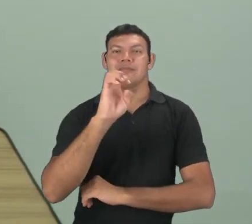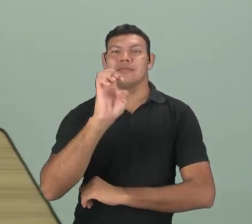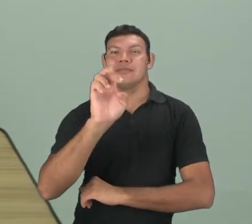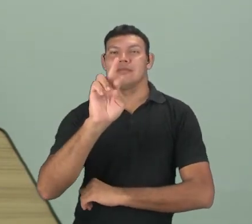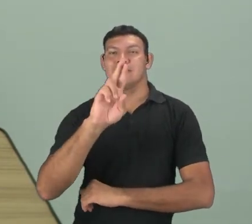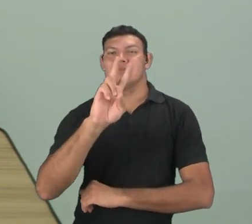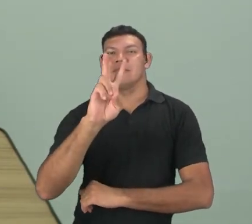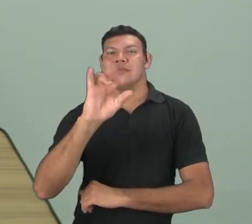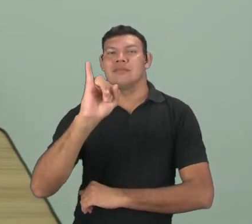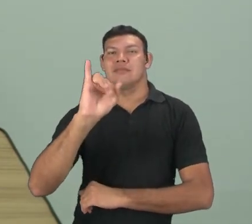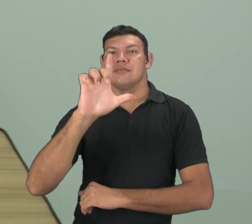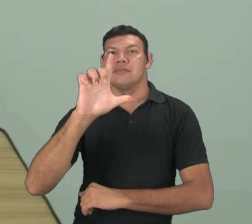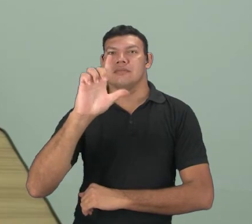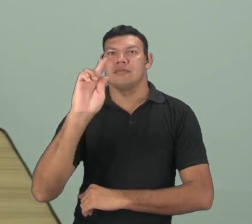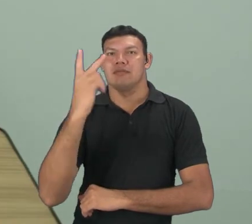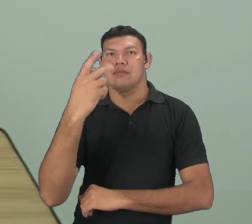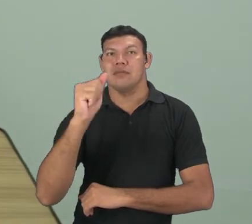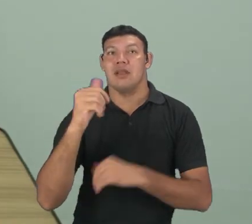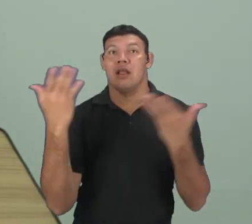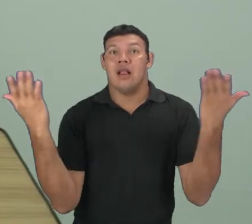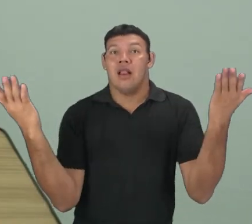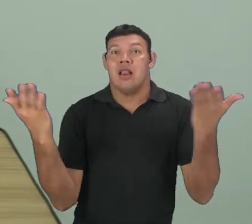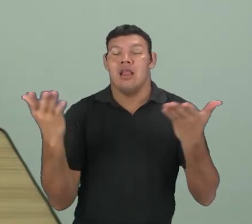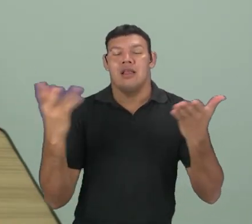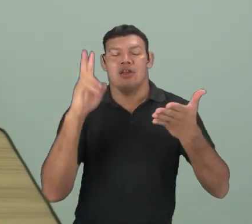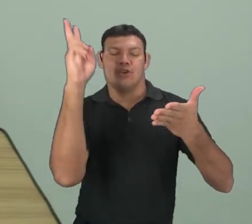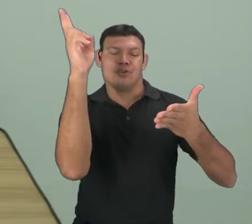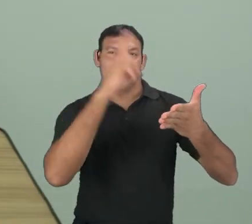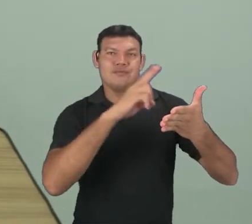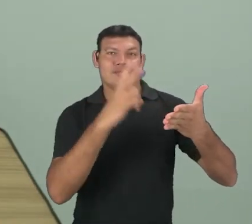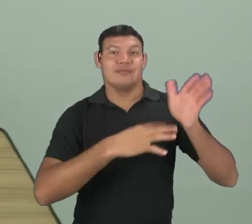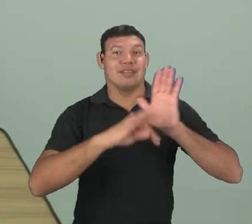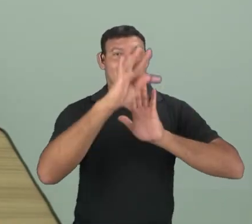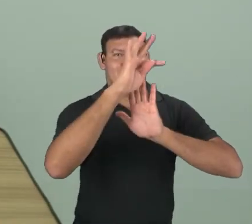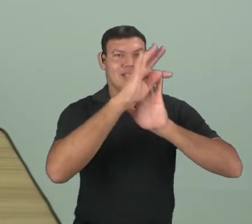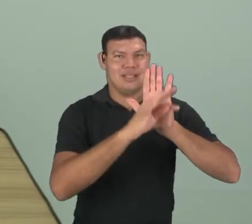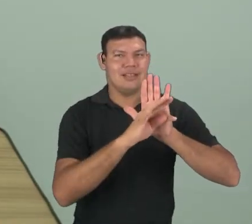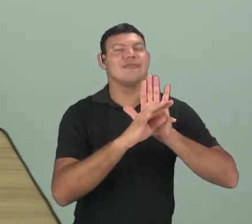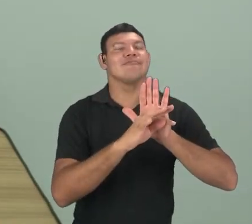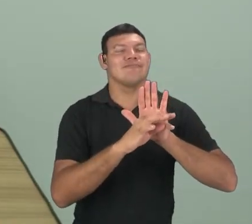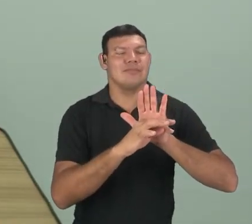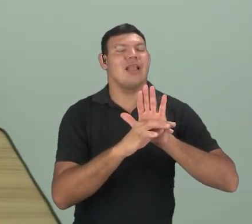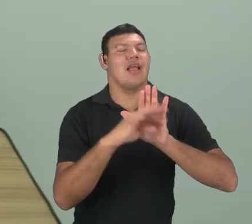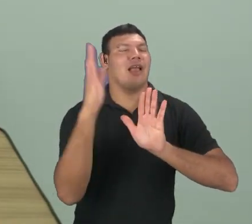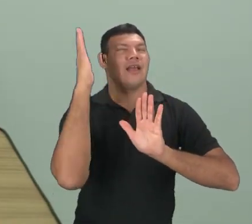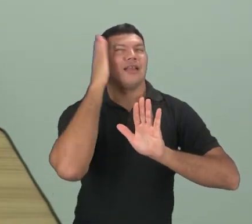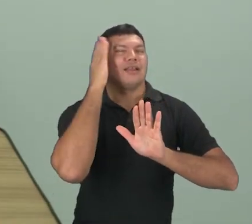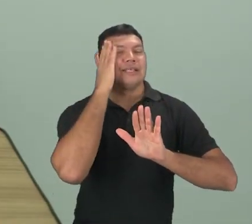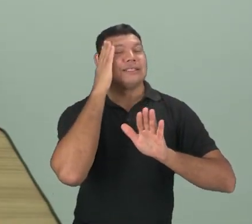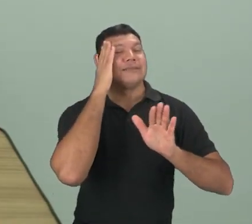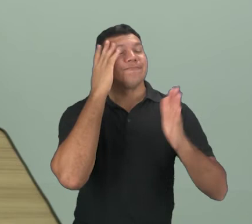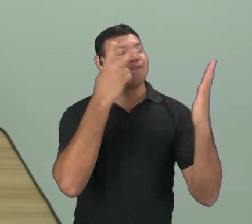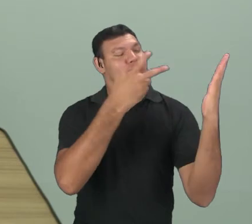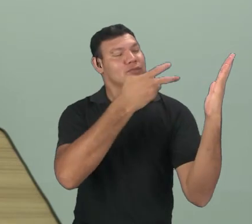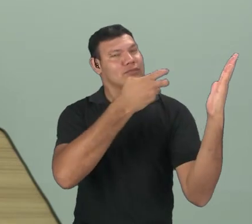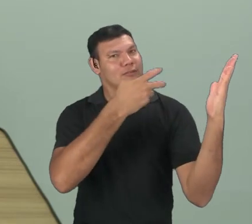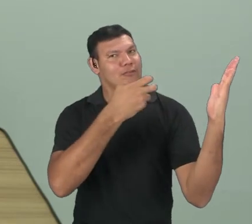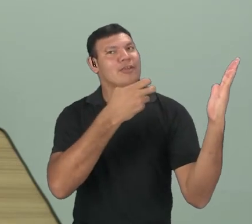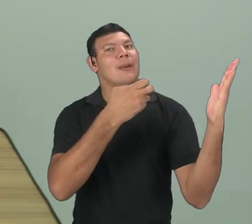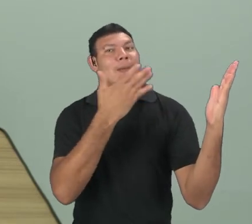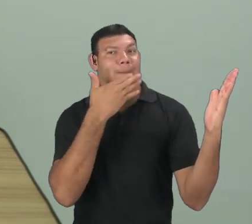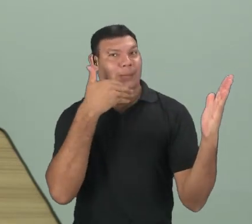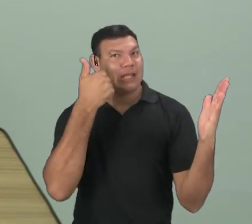ervilha, né? Agora nós vamos ler, né, esse texto para que a gente possa compreender ele melhor,